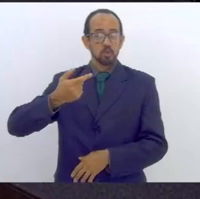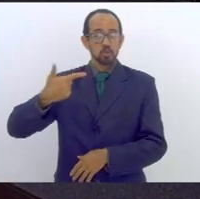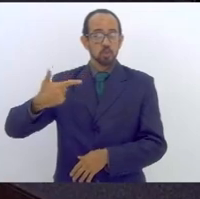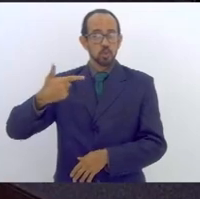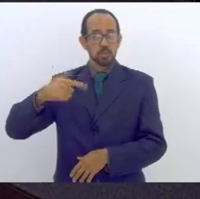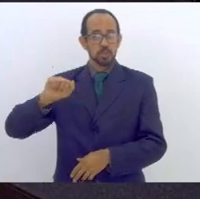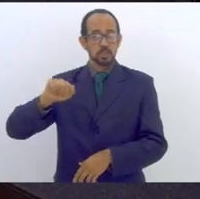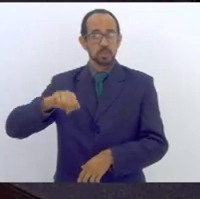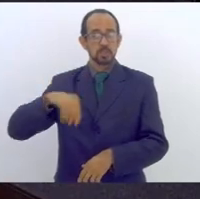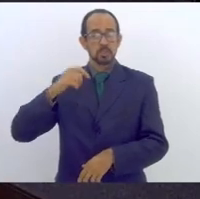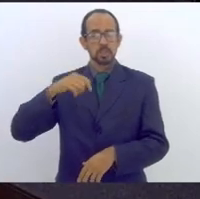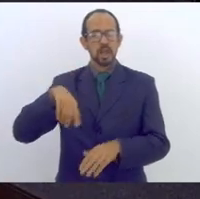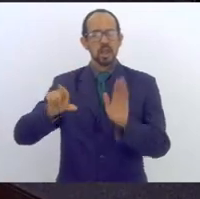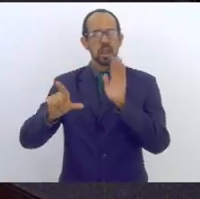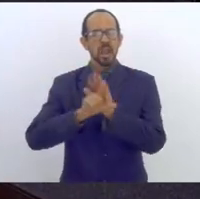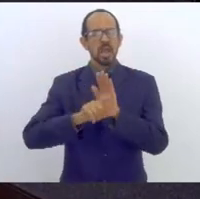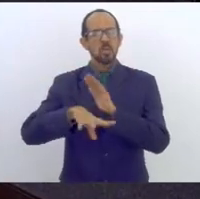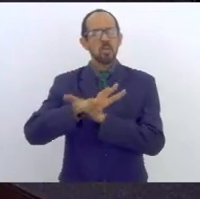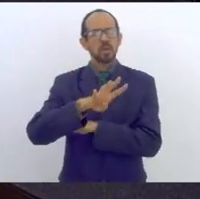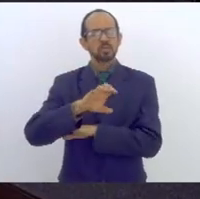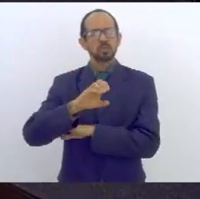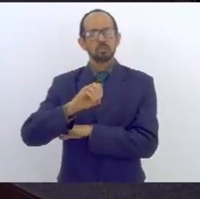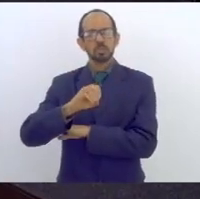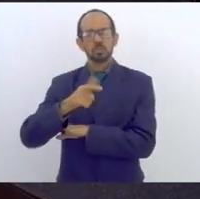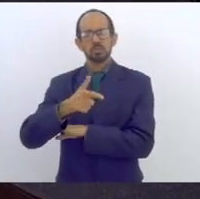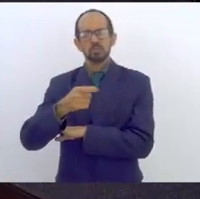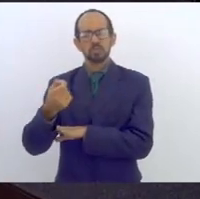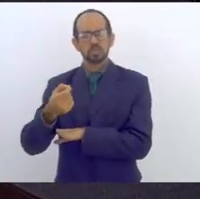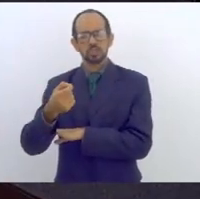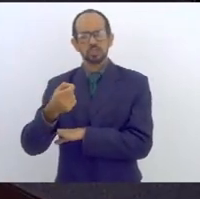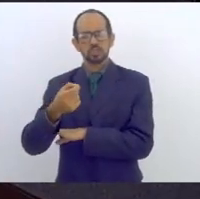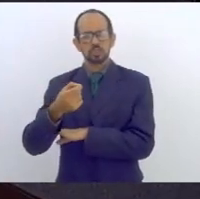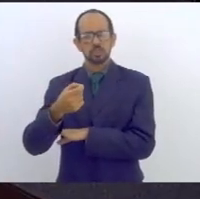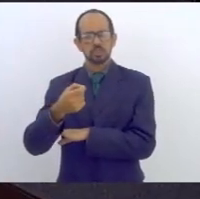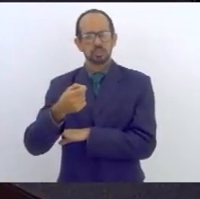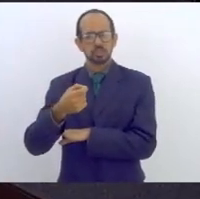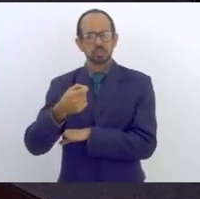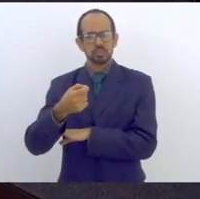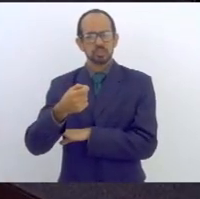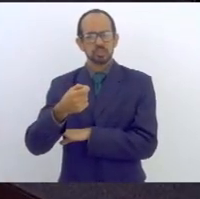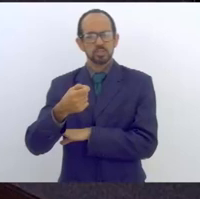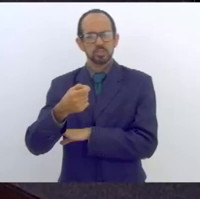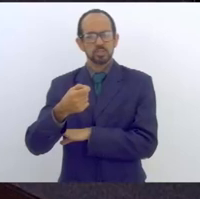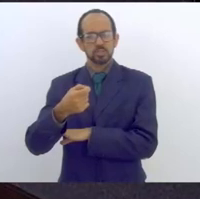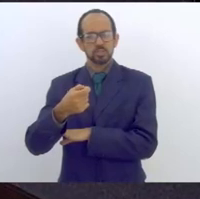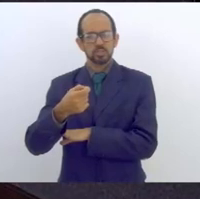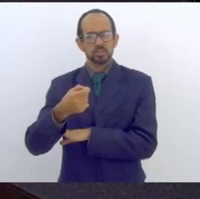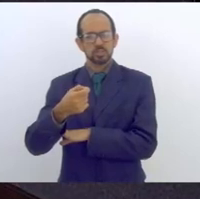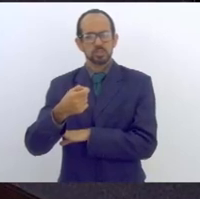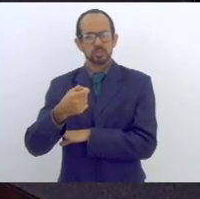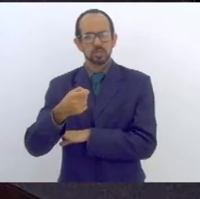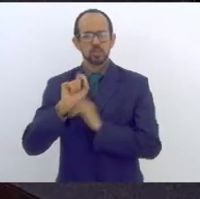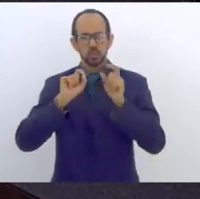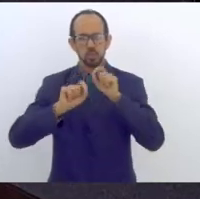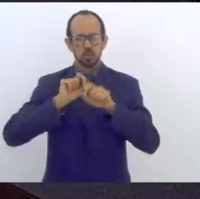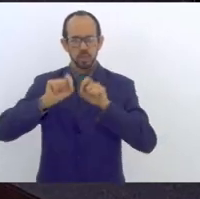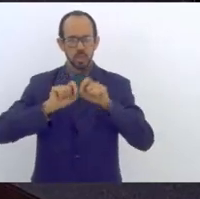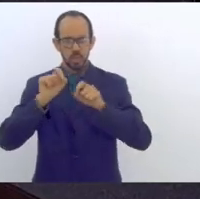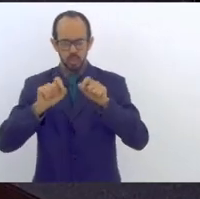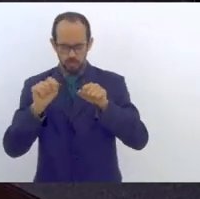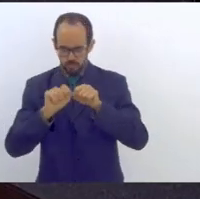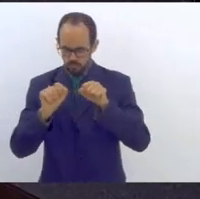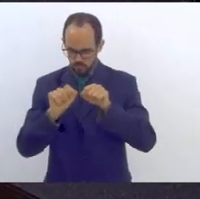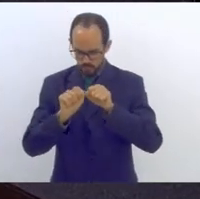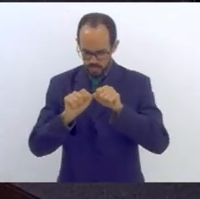4.020 tá desculpa se eu tiver errado porque eu não escrevi nada tá na minha cabeça é que elevou